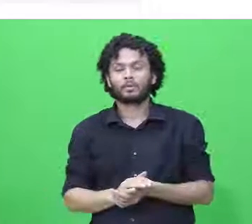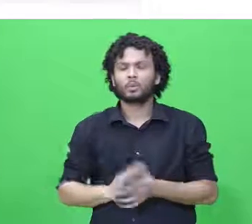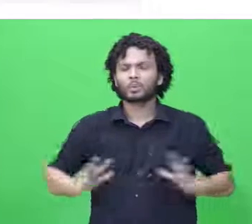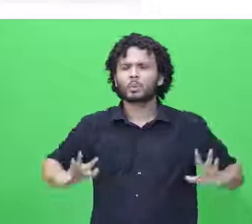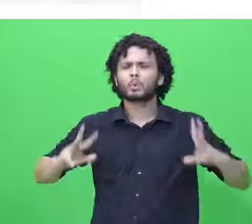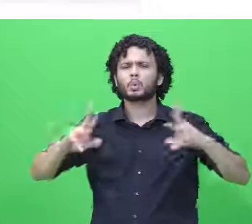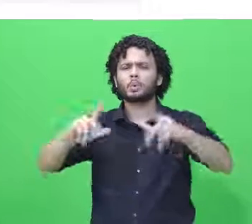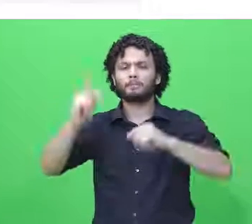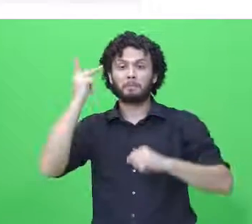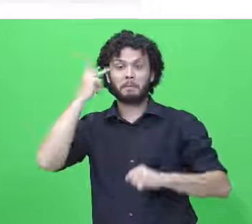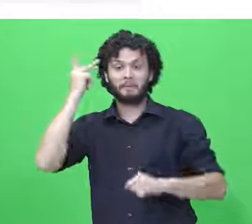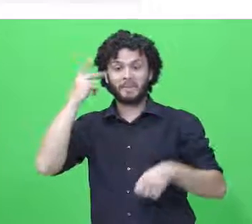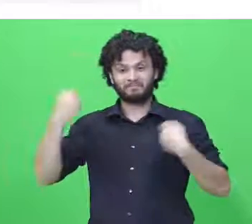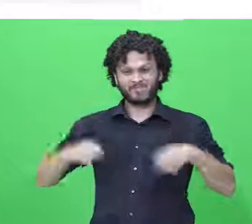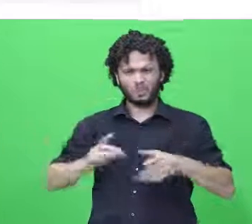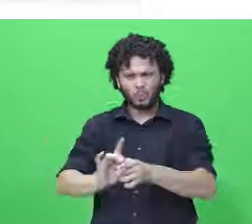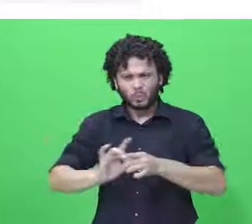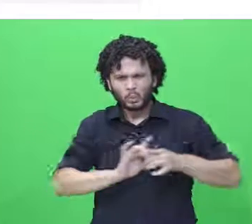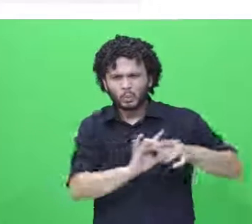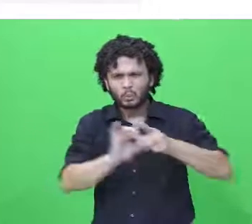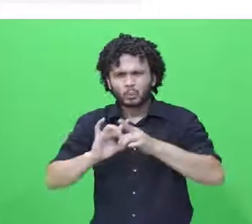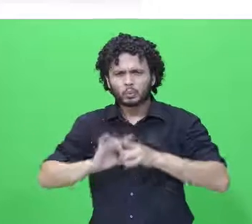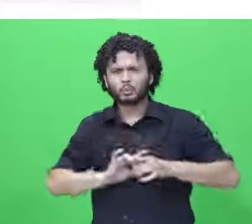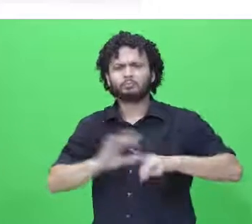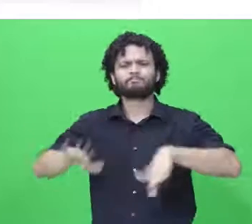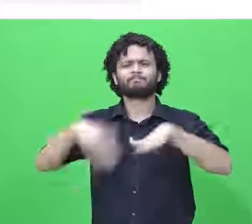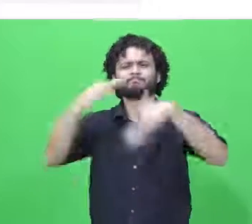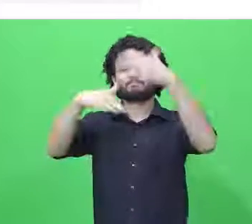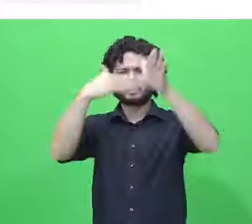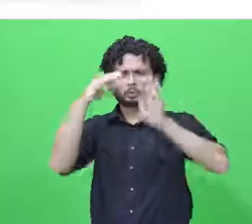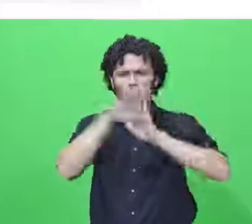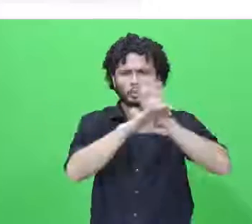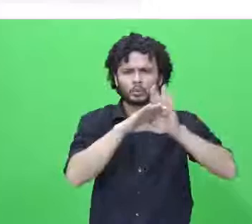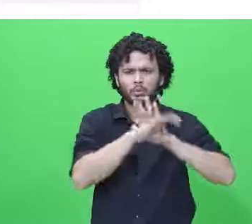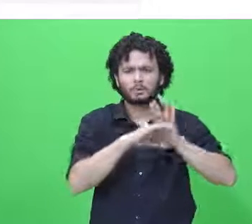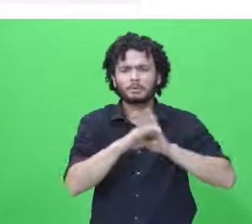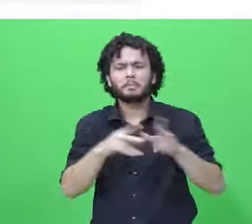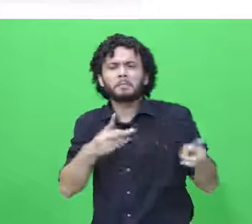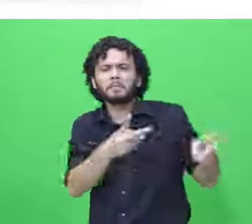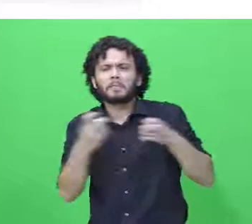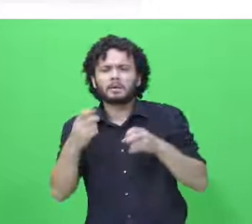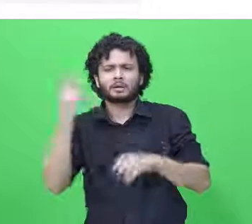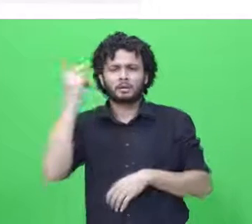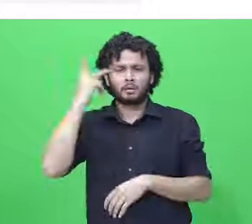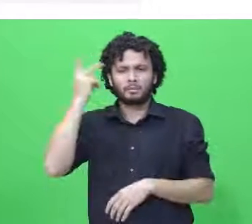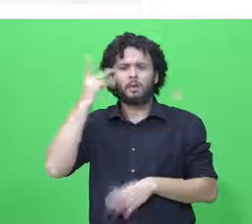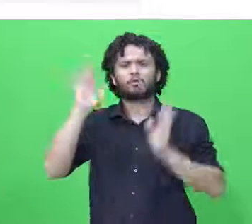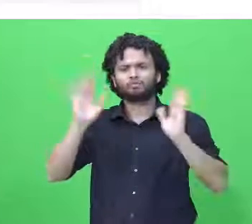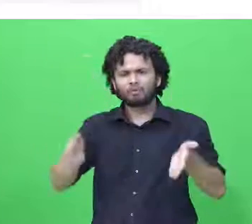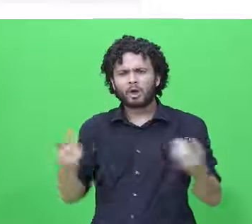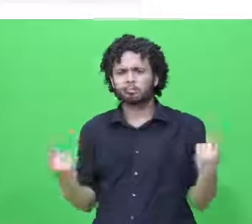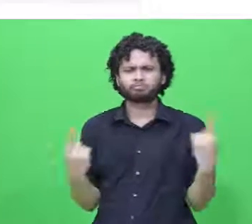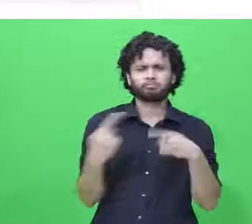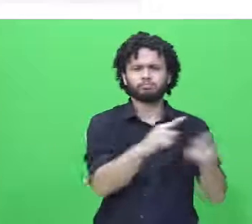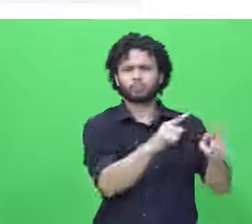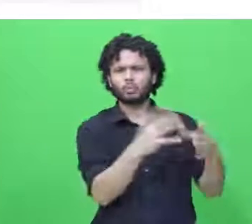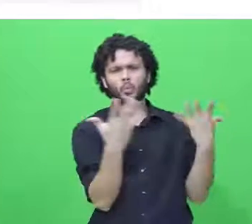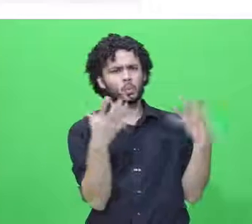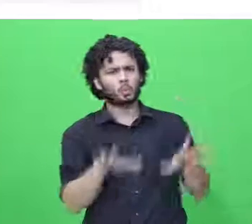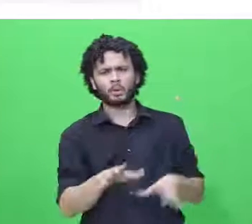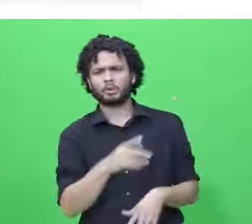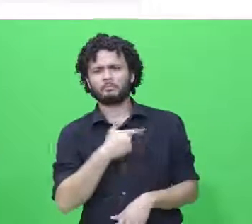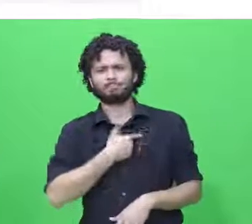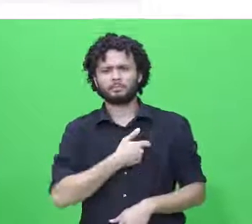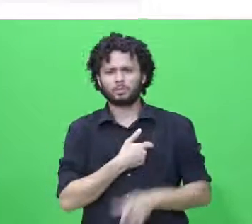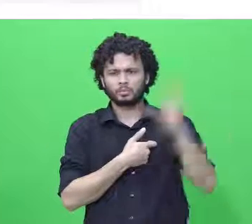os paulistanos, eles se unem em torno, então, dessa revolução constitucionalista. Perceba, então, que São Paulo realmente faz oposição a esse primeiro governo